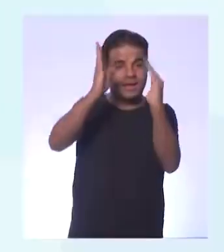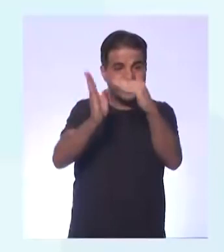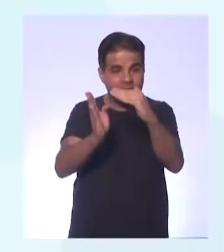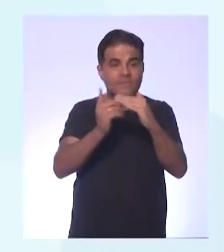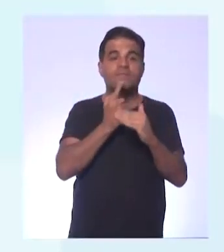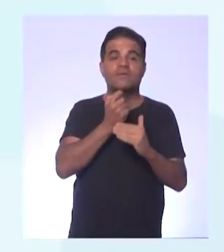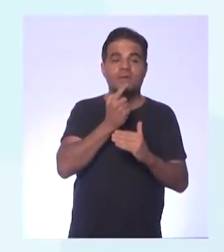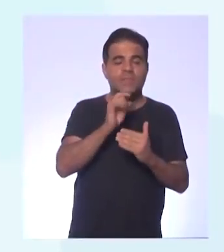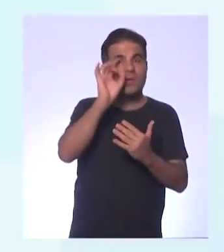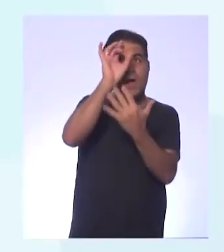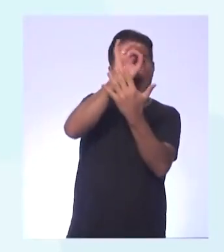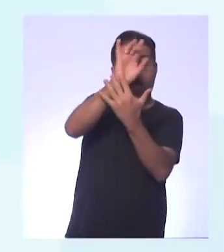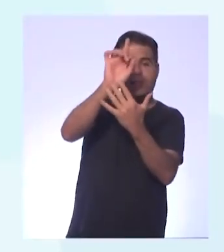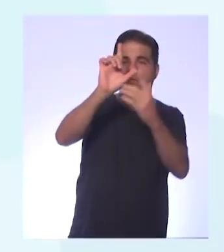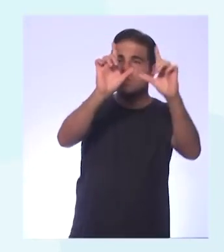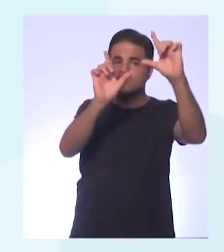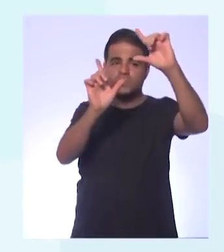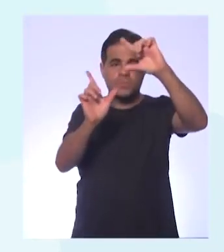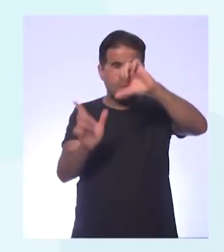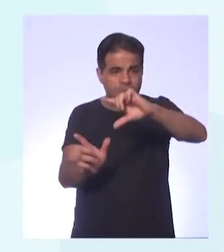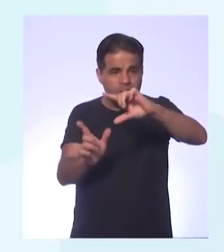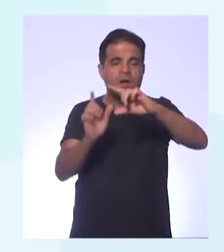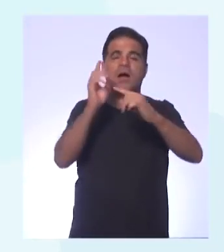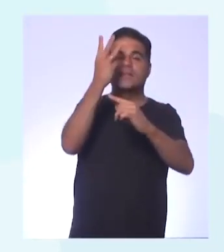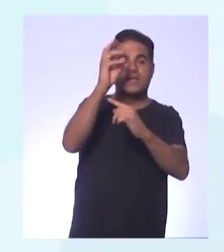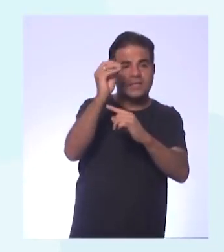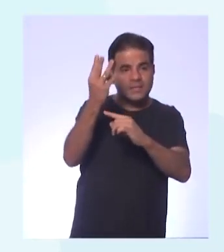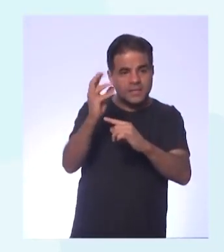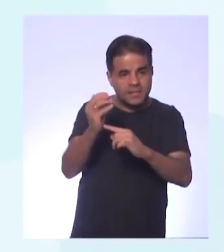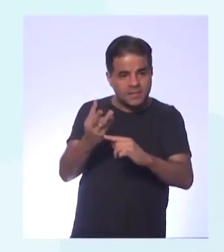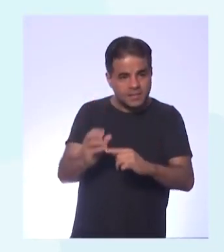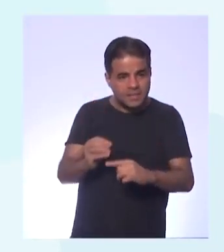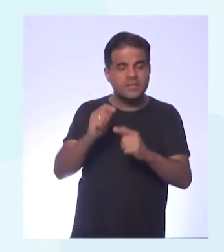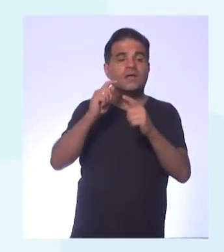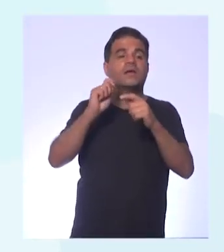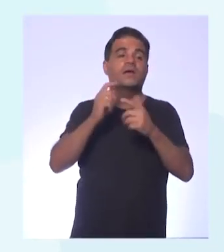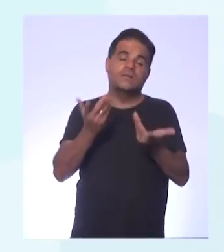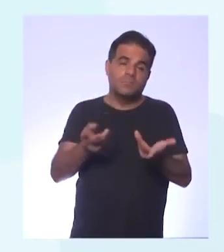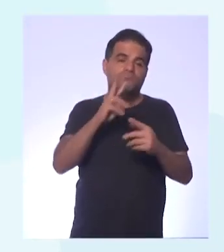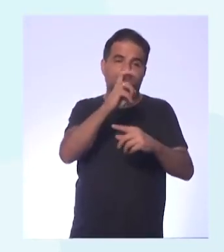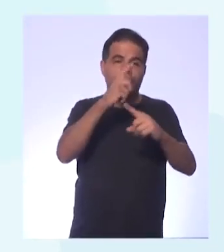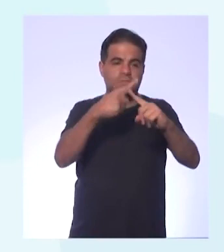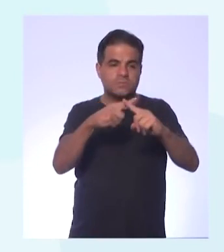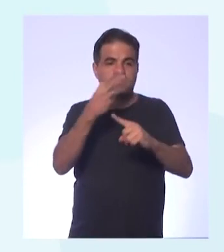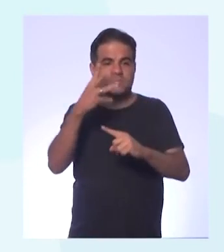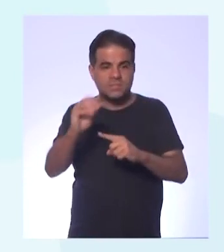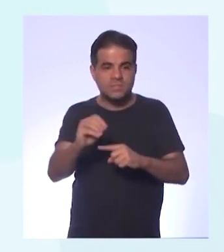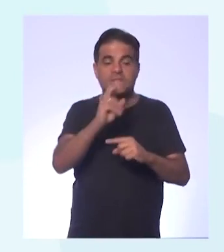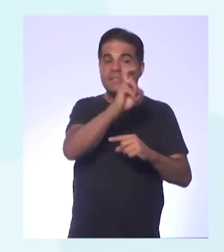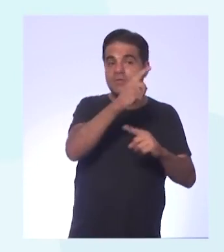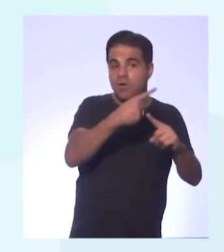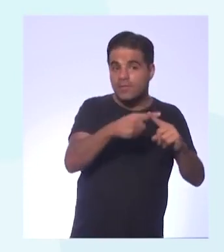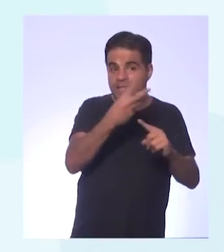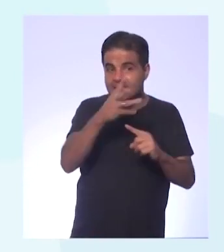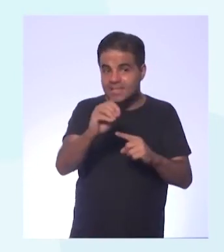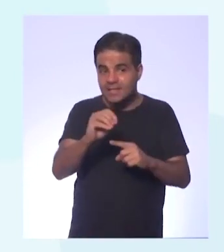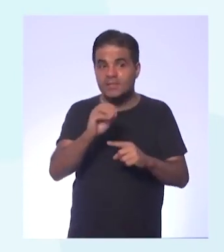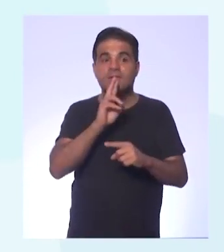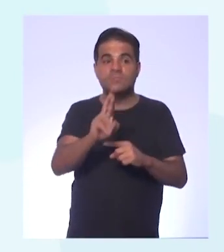partes, cada uma valendo 30 graus. Então, eu vou fazer 5 vezes 30. E 5 vezes 30